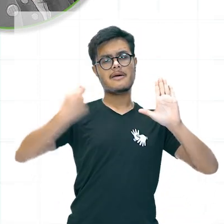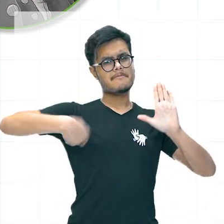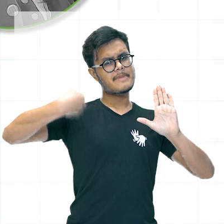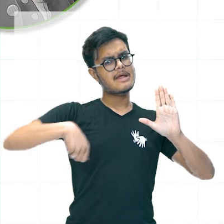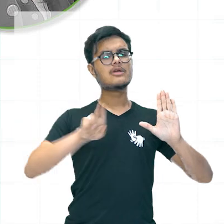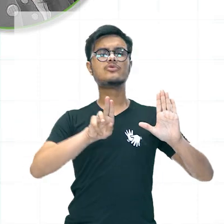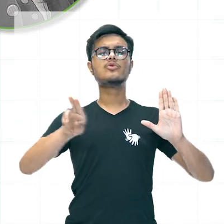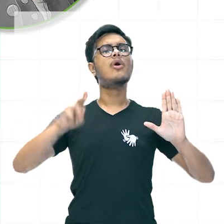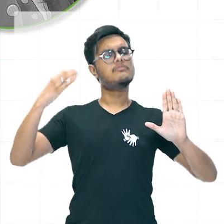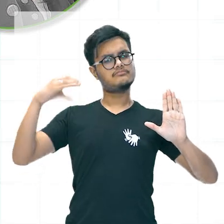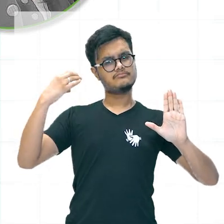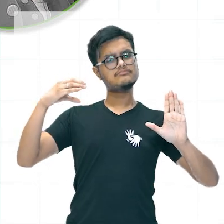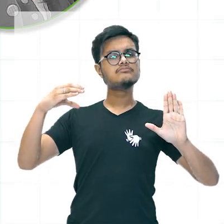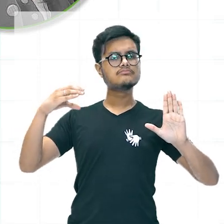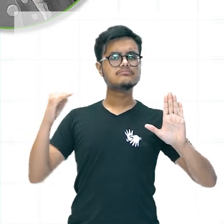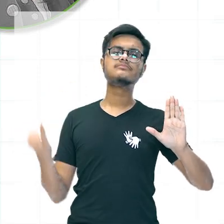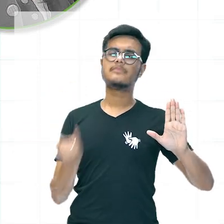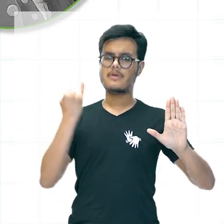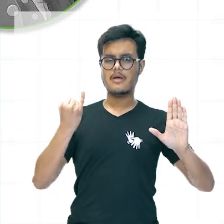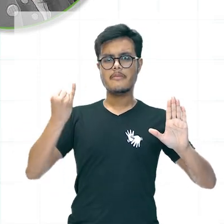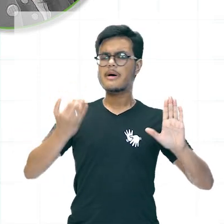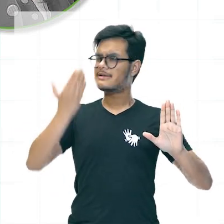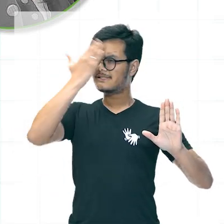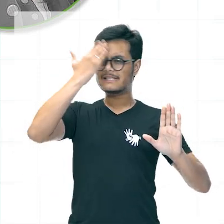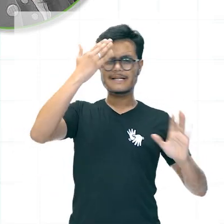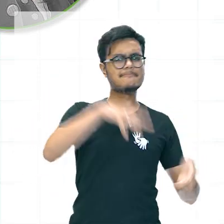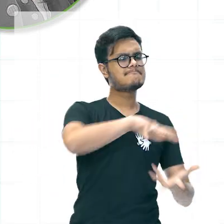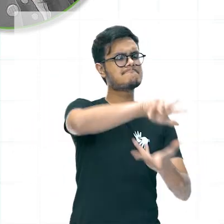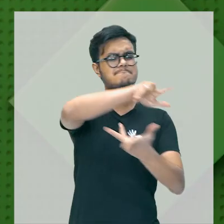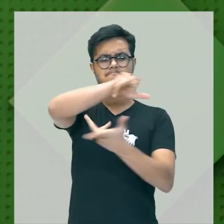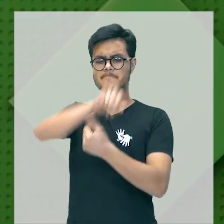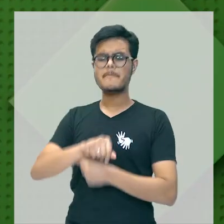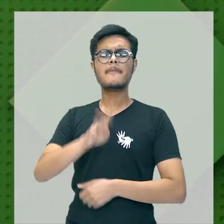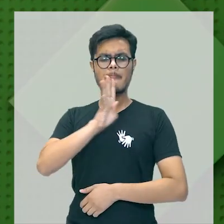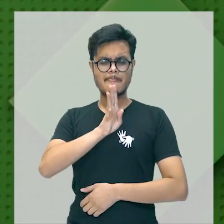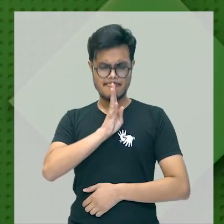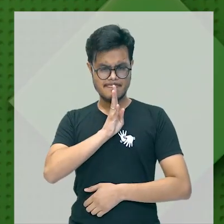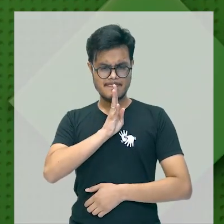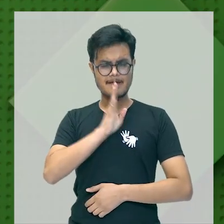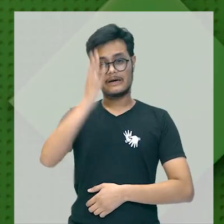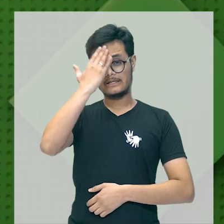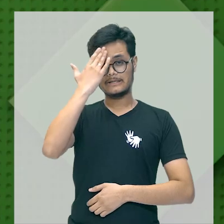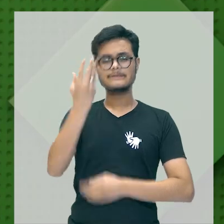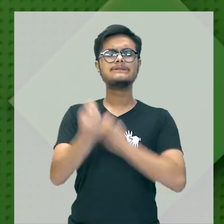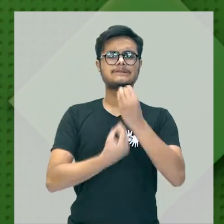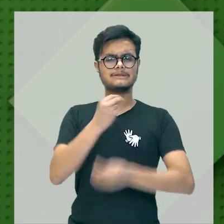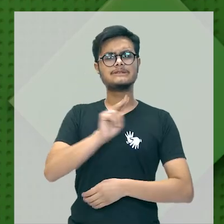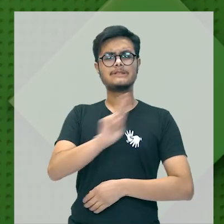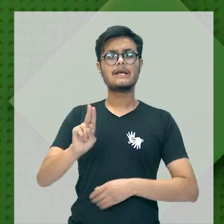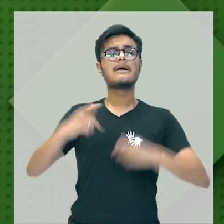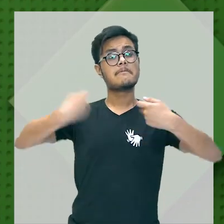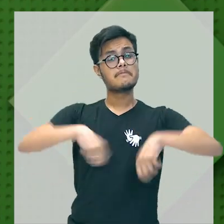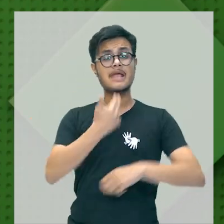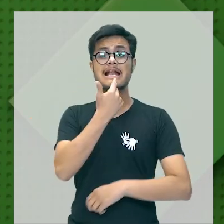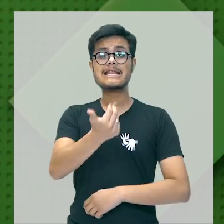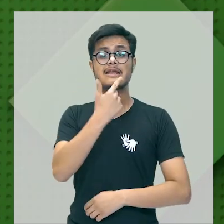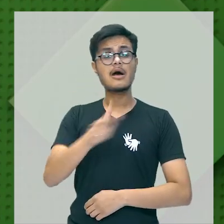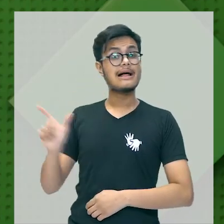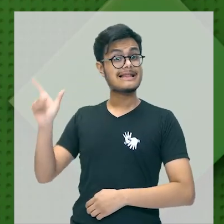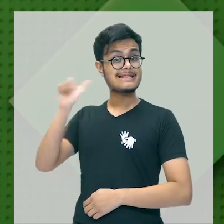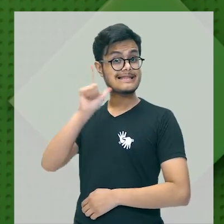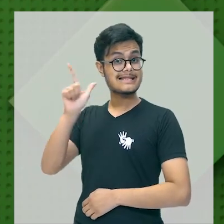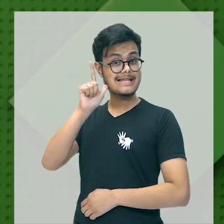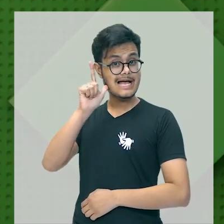ter um nome científico que fosse conhecido em qualquer parte do mundo. Esse nome científico deveria estar aí na língua em